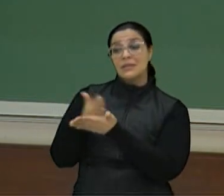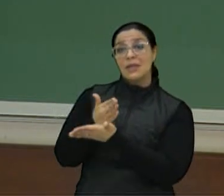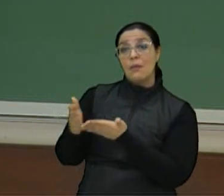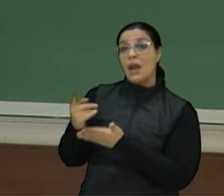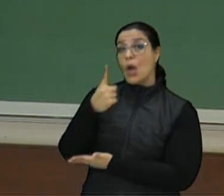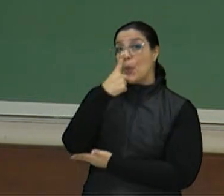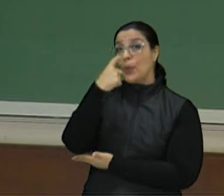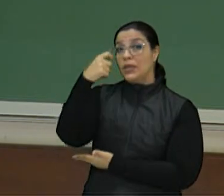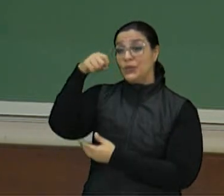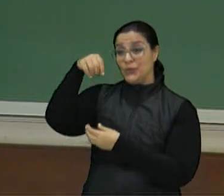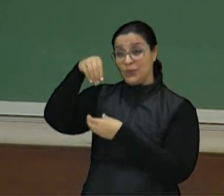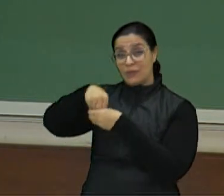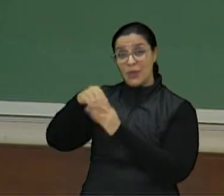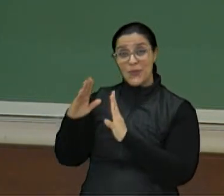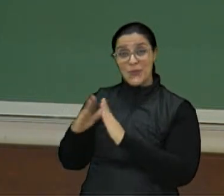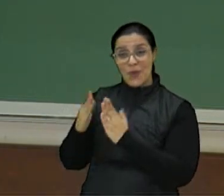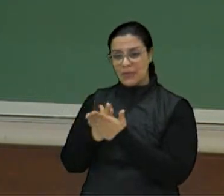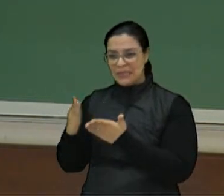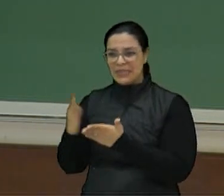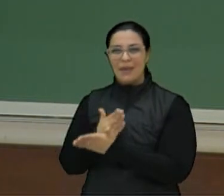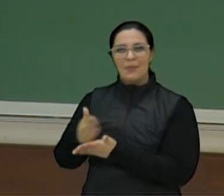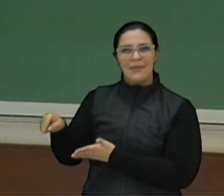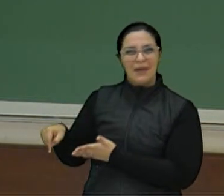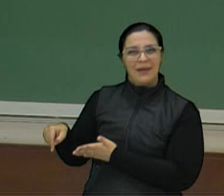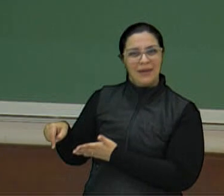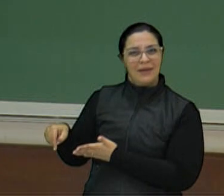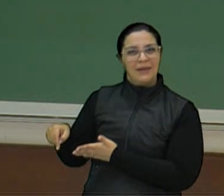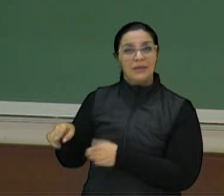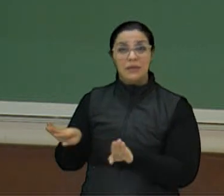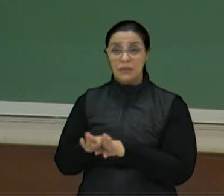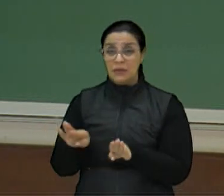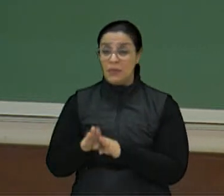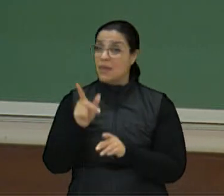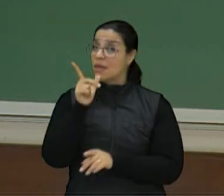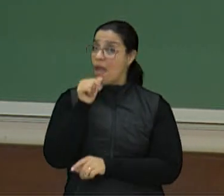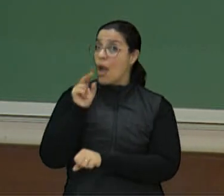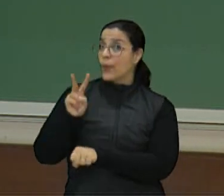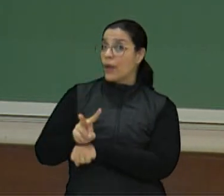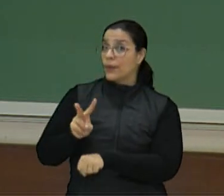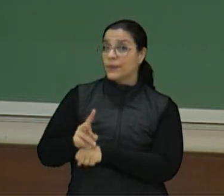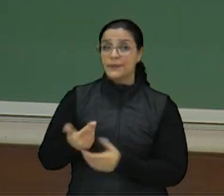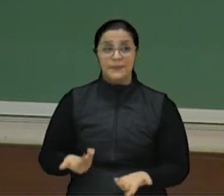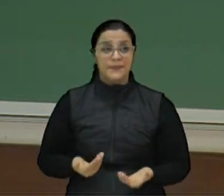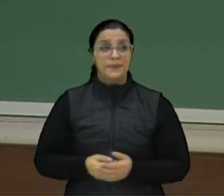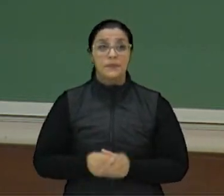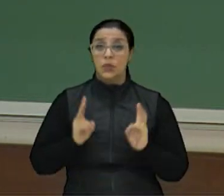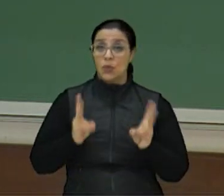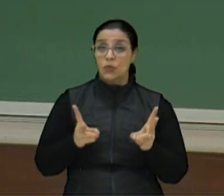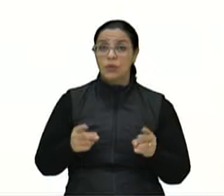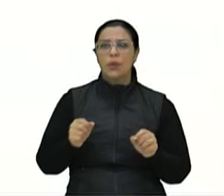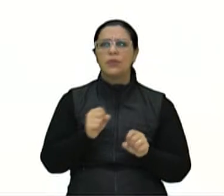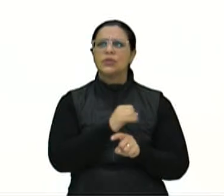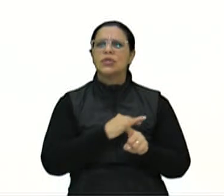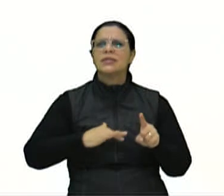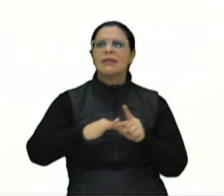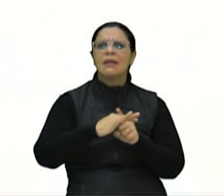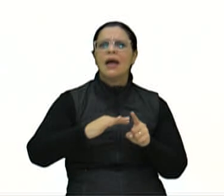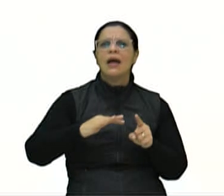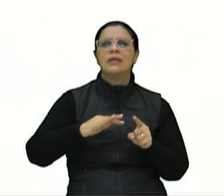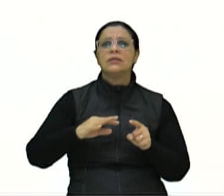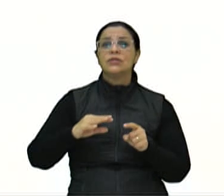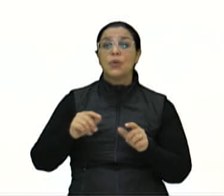separar determinadas embalagens e a questão da água. Seguindo, o termo então